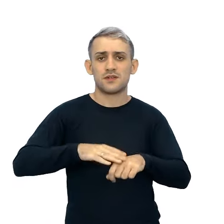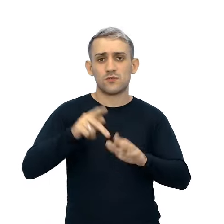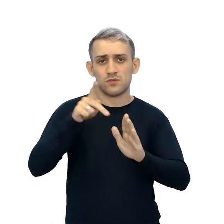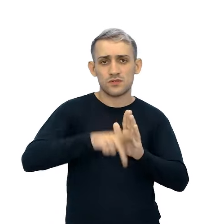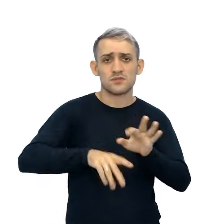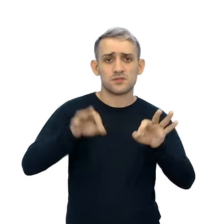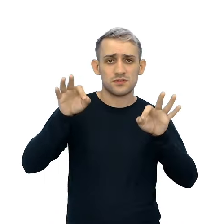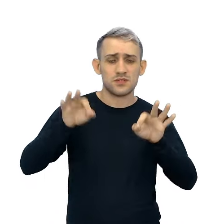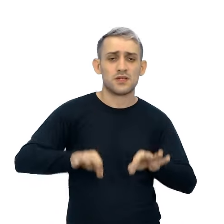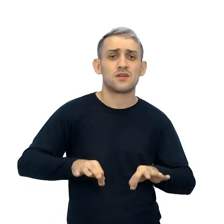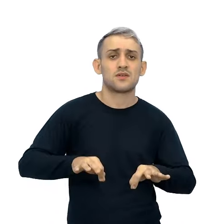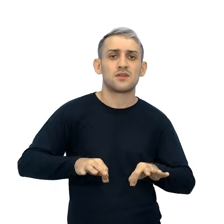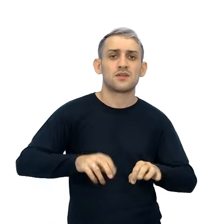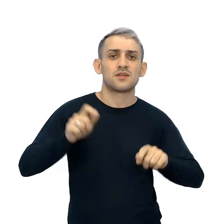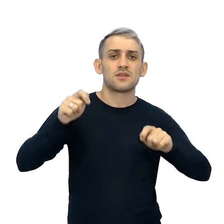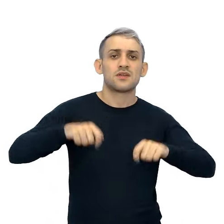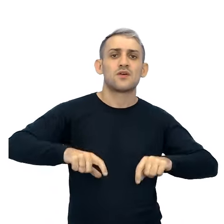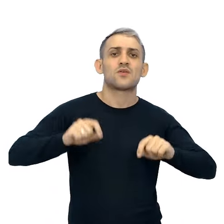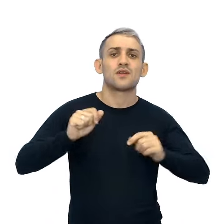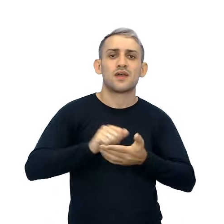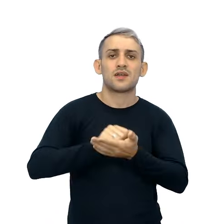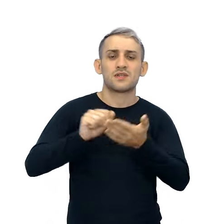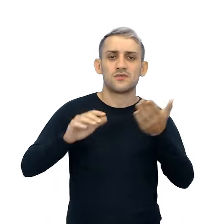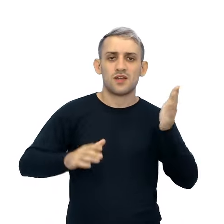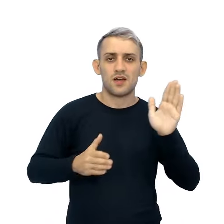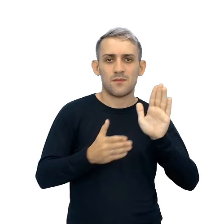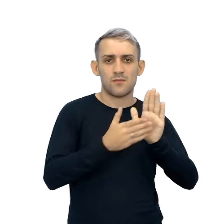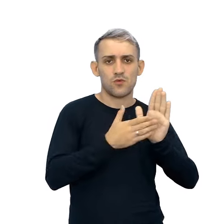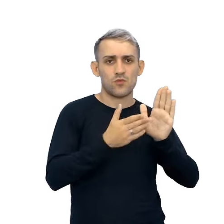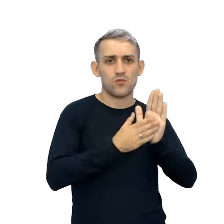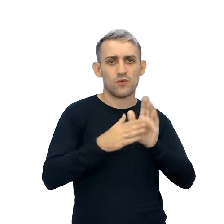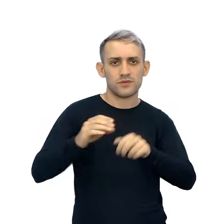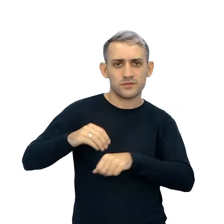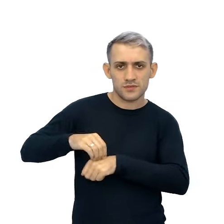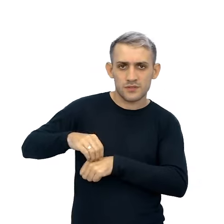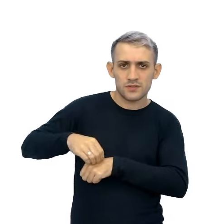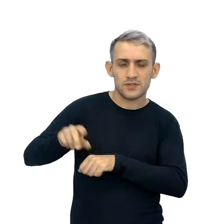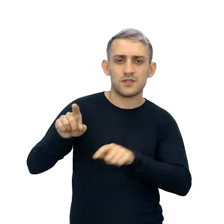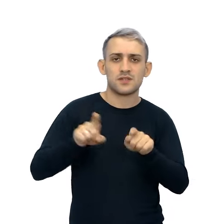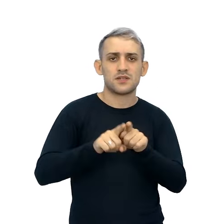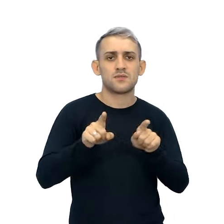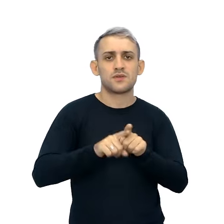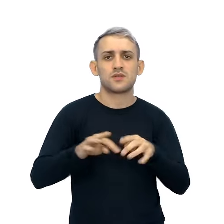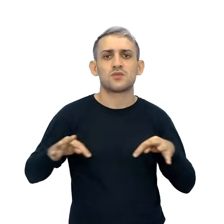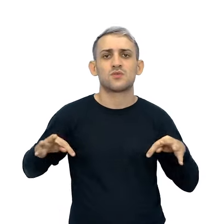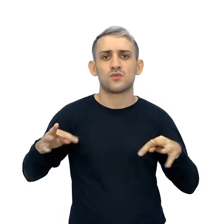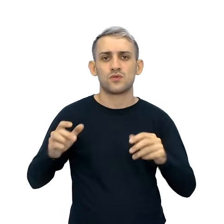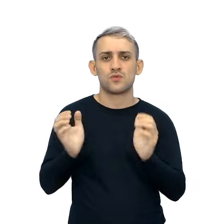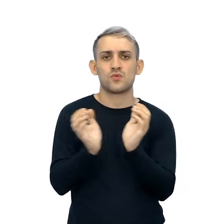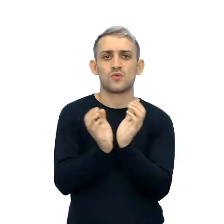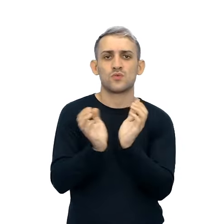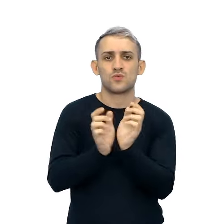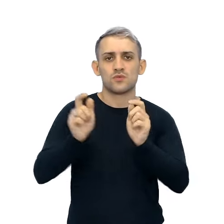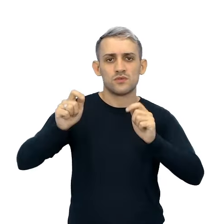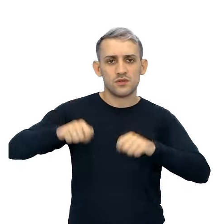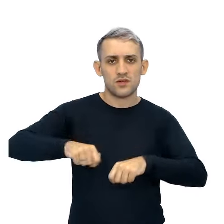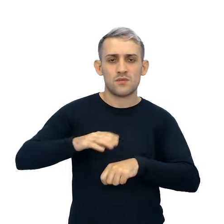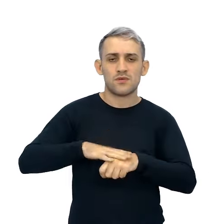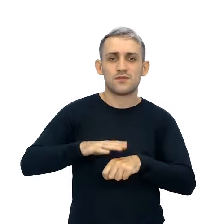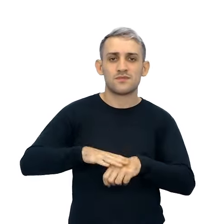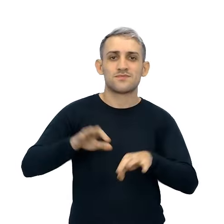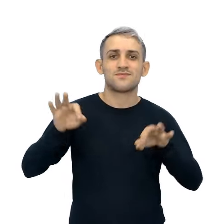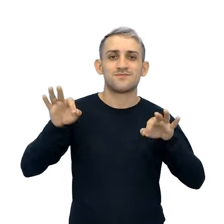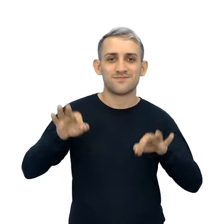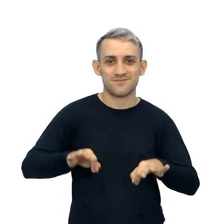de modo que as atividades propostas, as sugestões trazidas pelo grupo sejam compiladas,